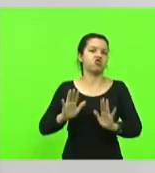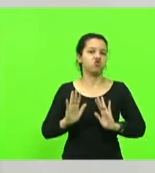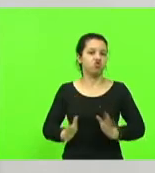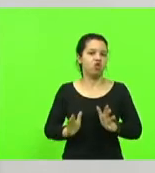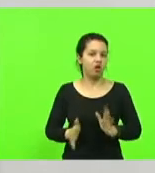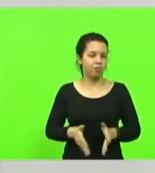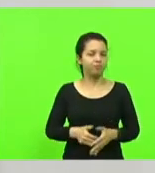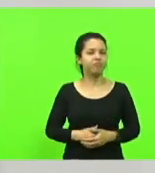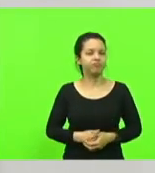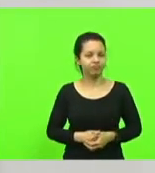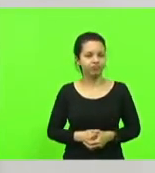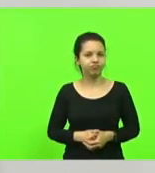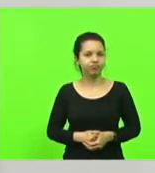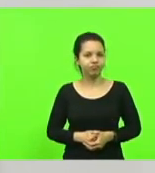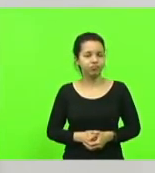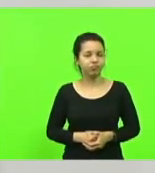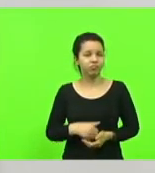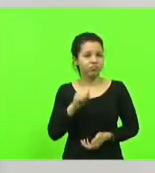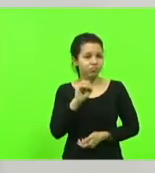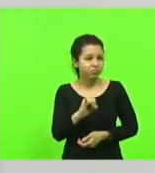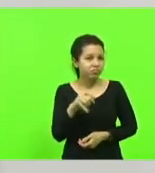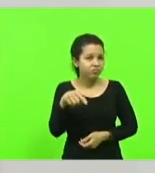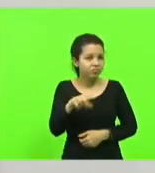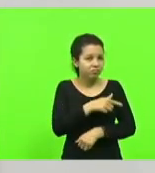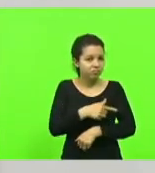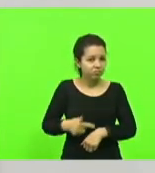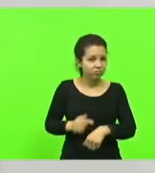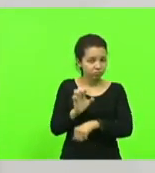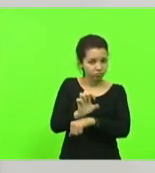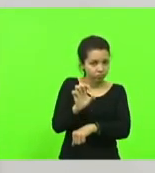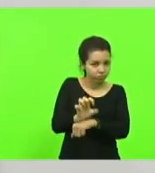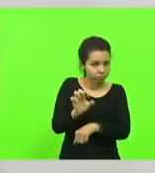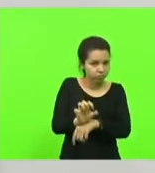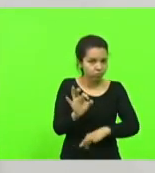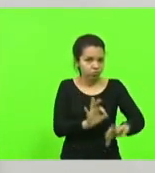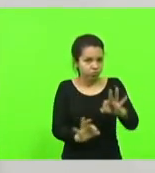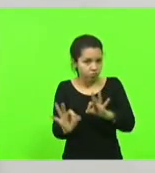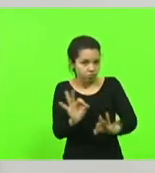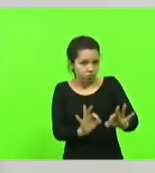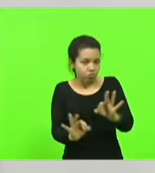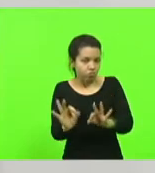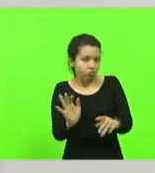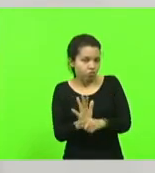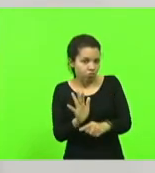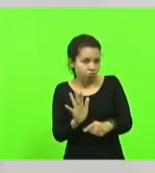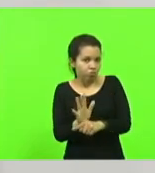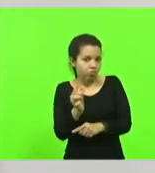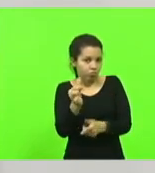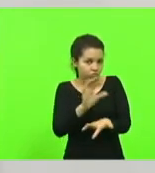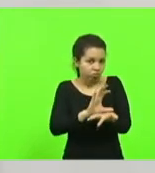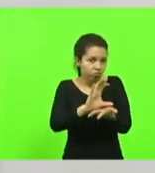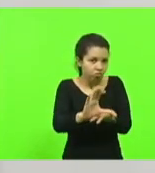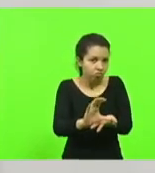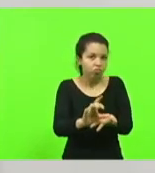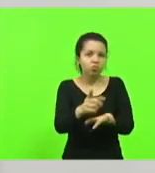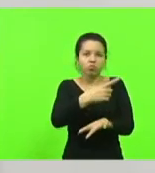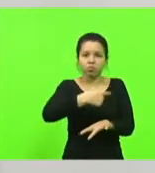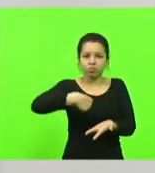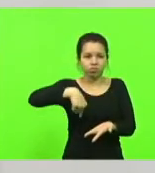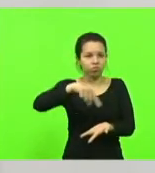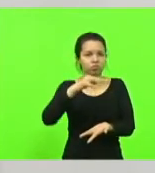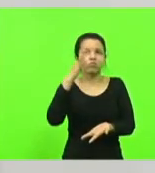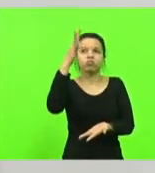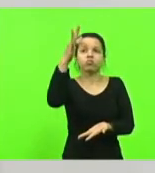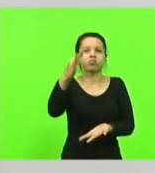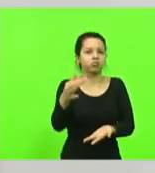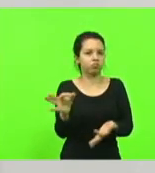E, se não fosse o Estado criar essas condições de colocar os recursos, nós não teríamos horizonte